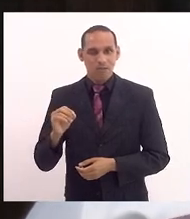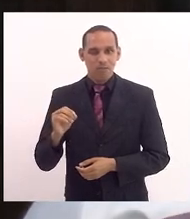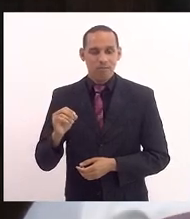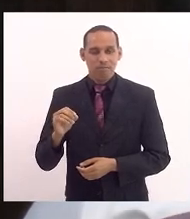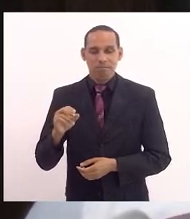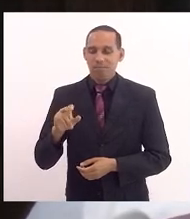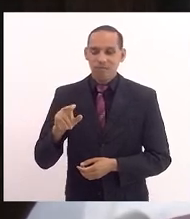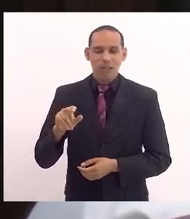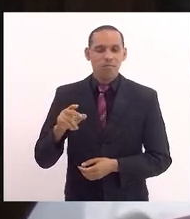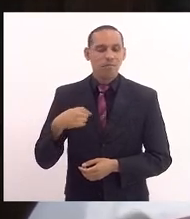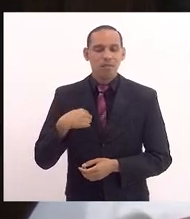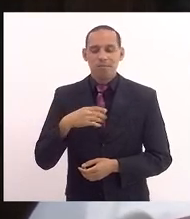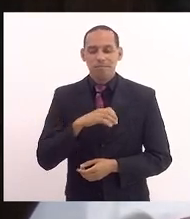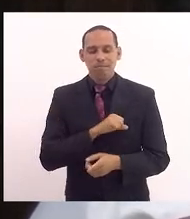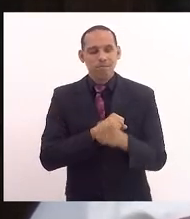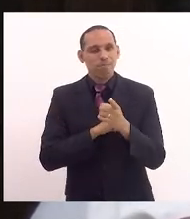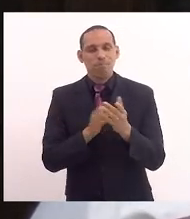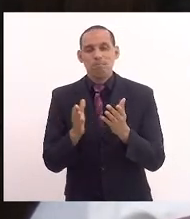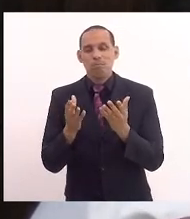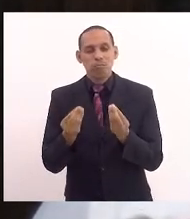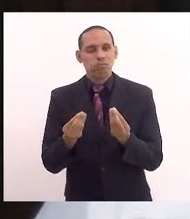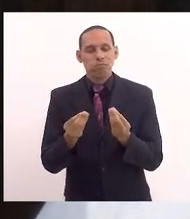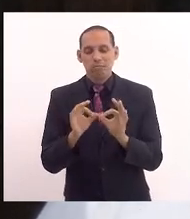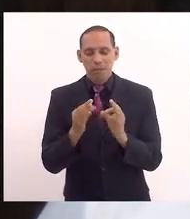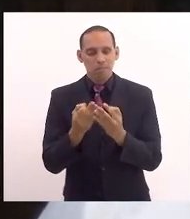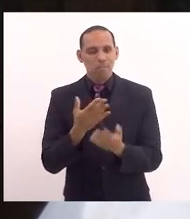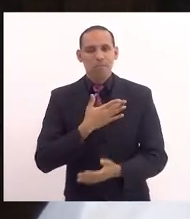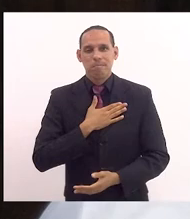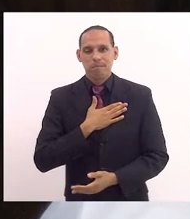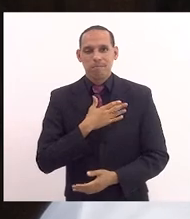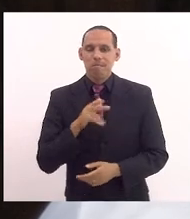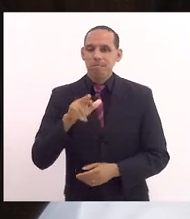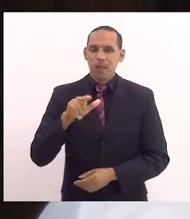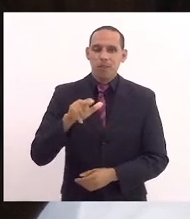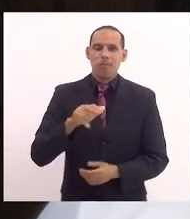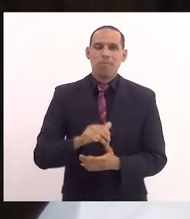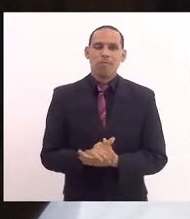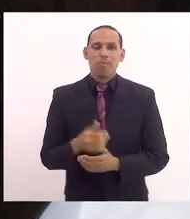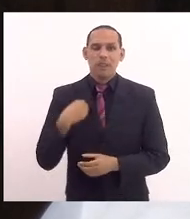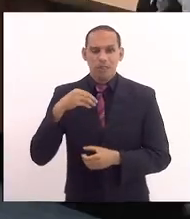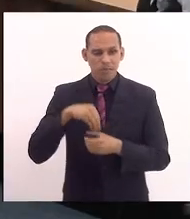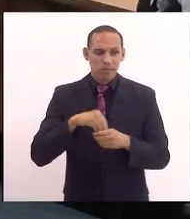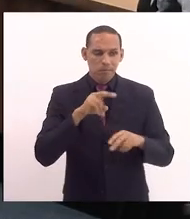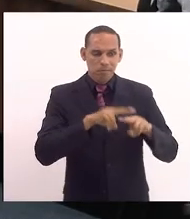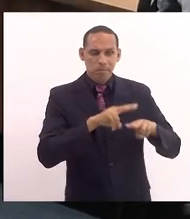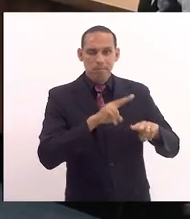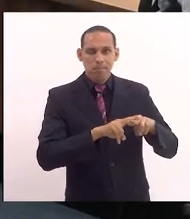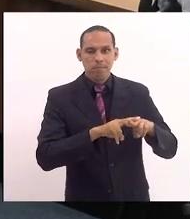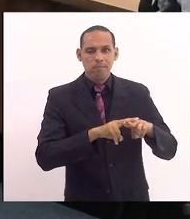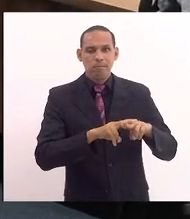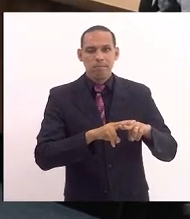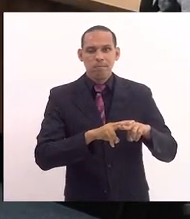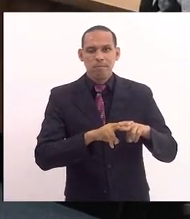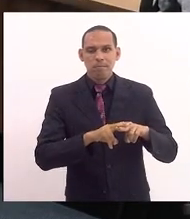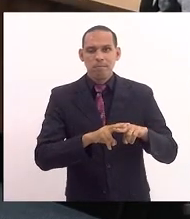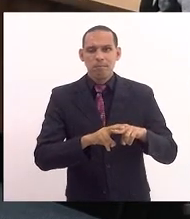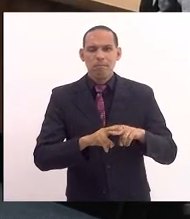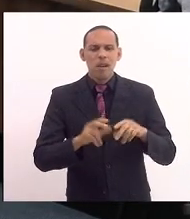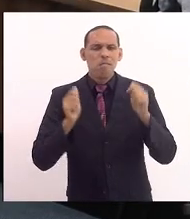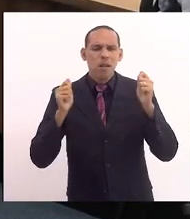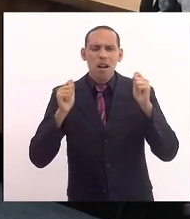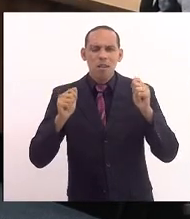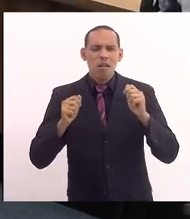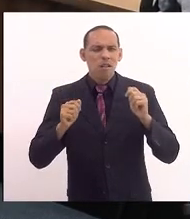te considero demais, tem minha família, meu irmão. Eu lá dentro daquela prisão, em todas as manifestações,